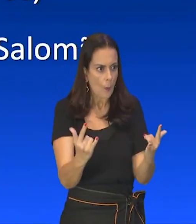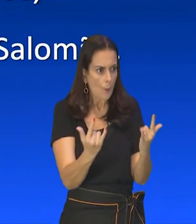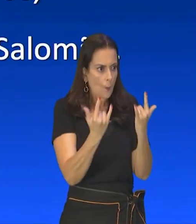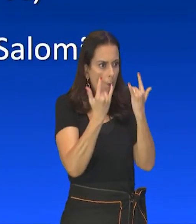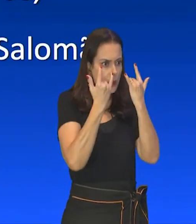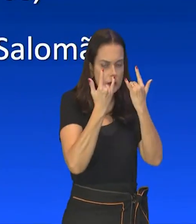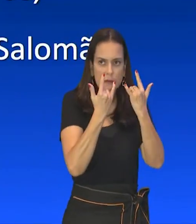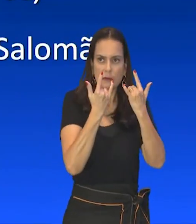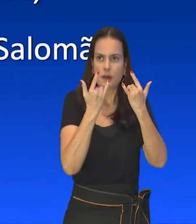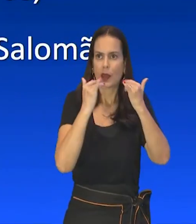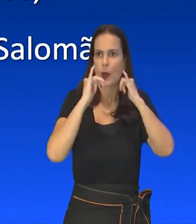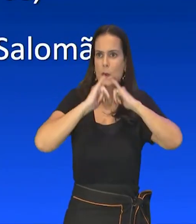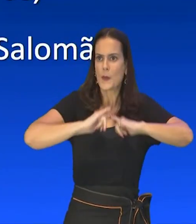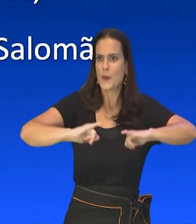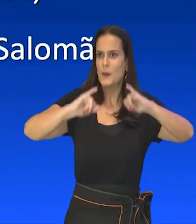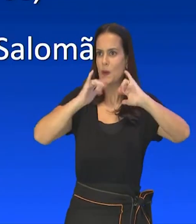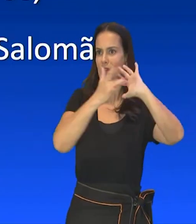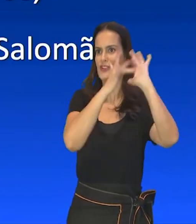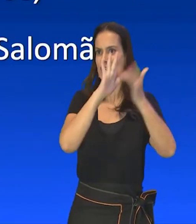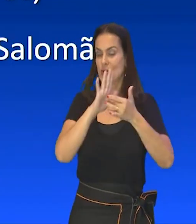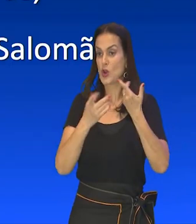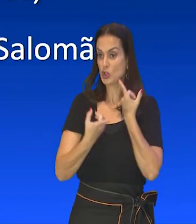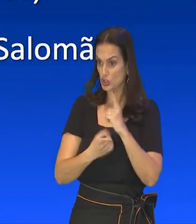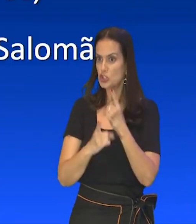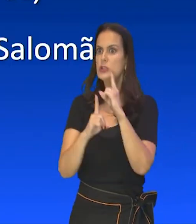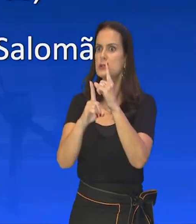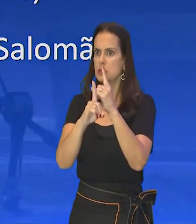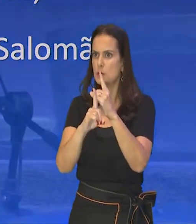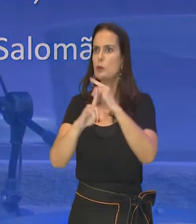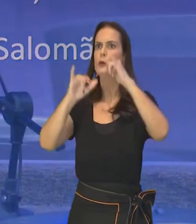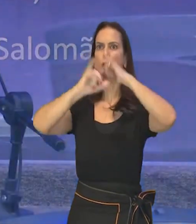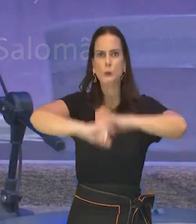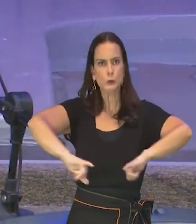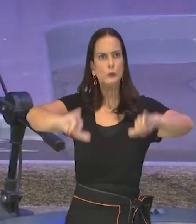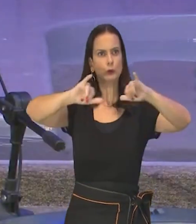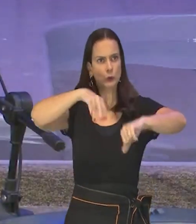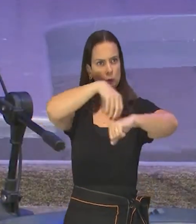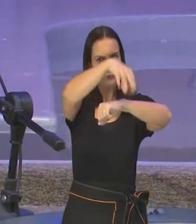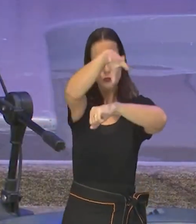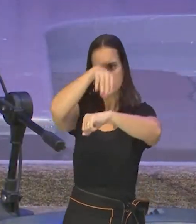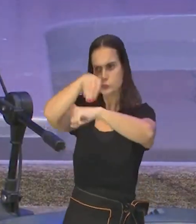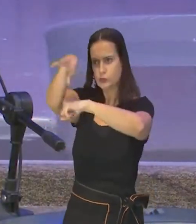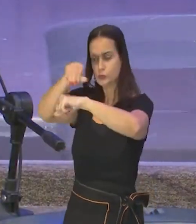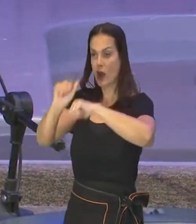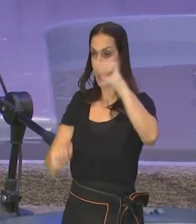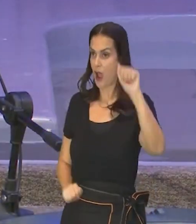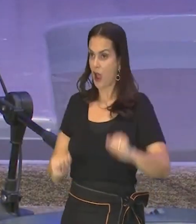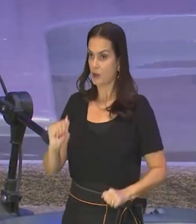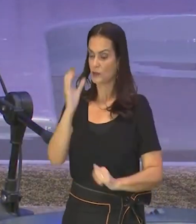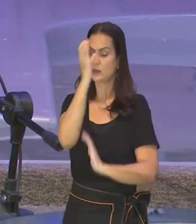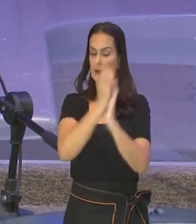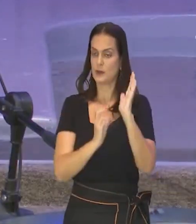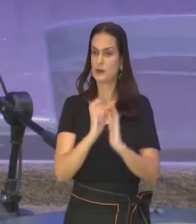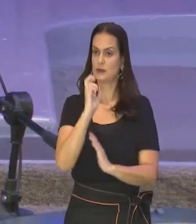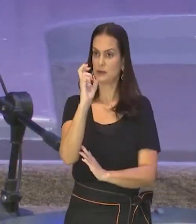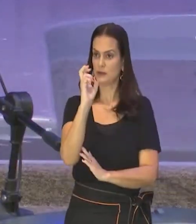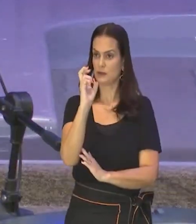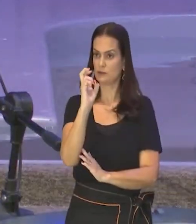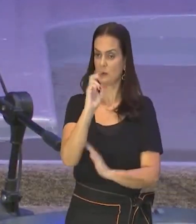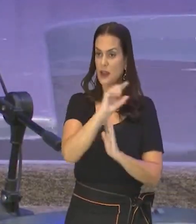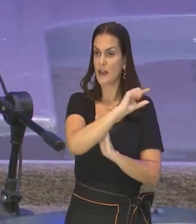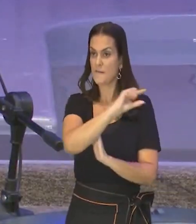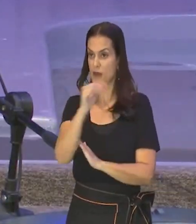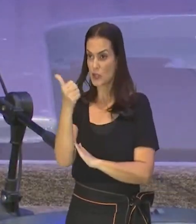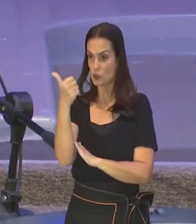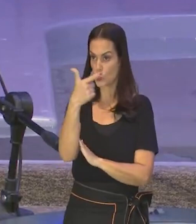pela mensagem de Cristo que os apóstolos estavam proclamando. Atos, capítulo de número 5, os versos